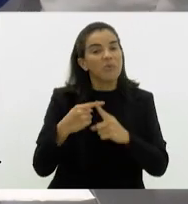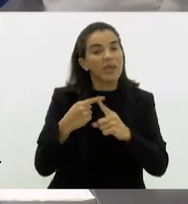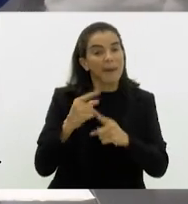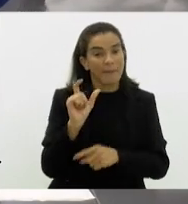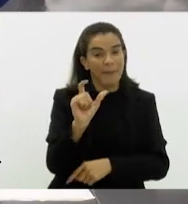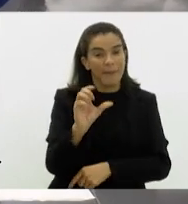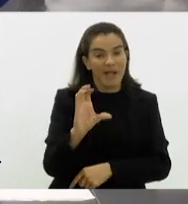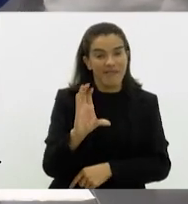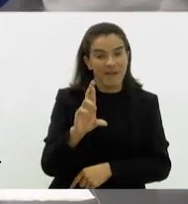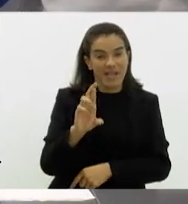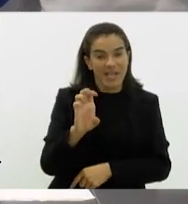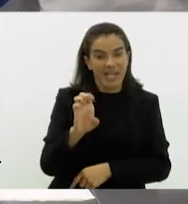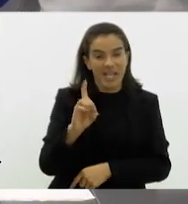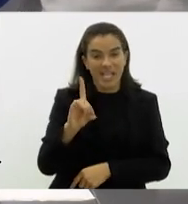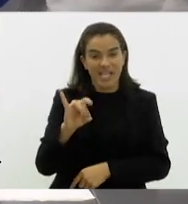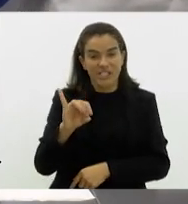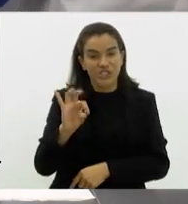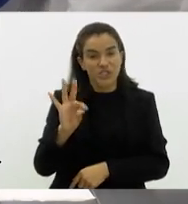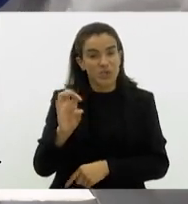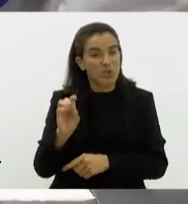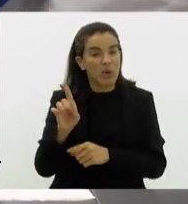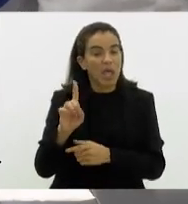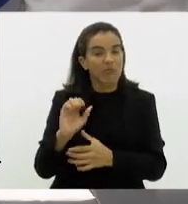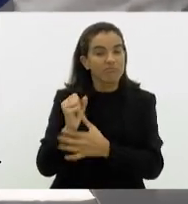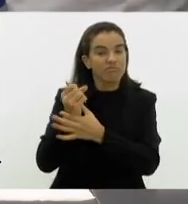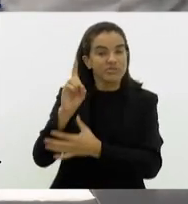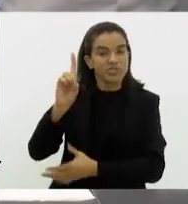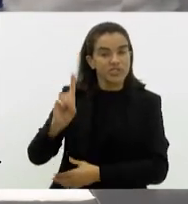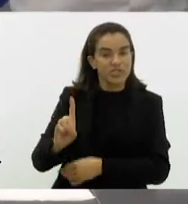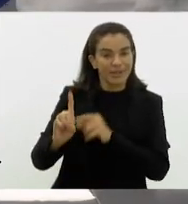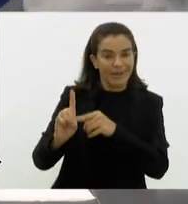Estou adiantando algo que é direito seu, só isso. Na verdade, esse é um